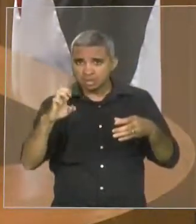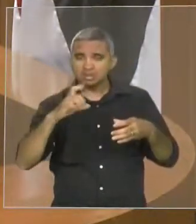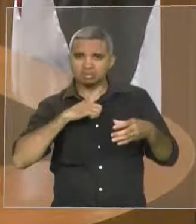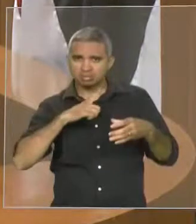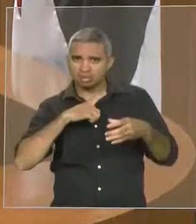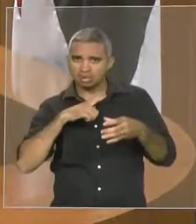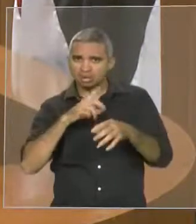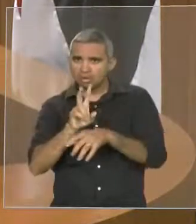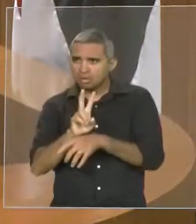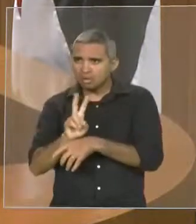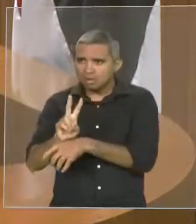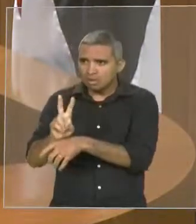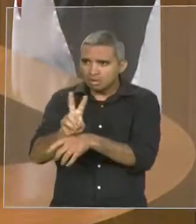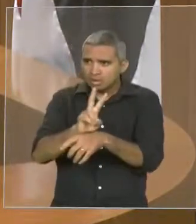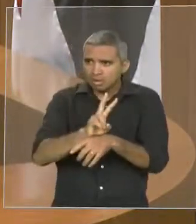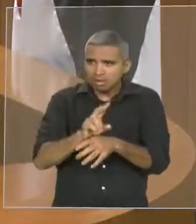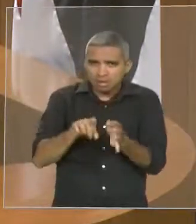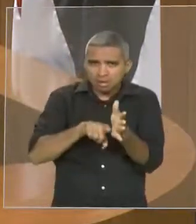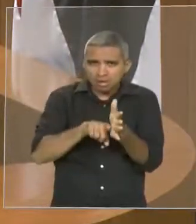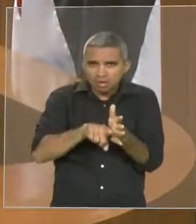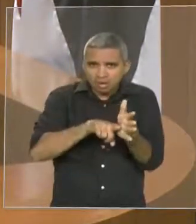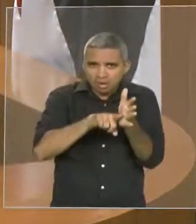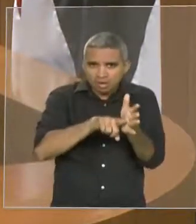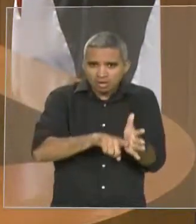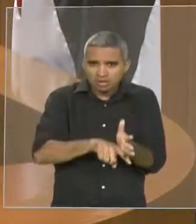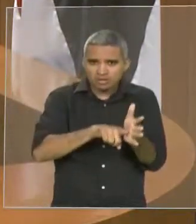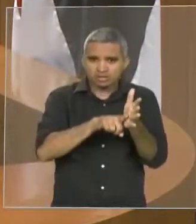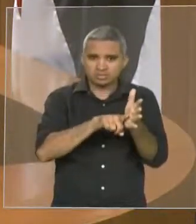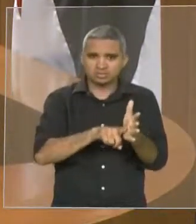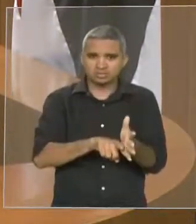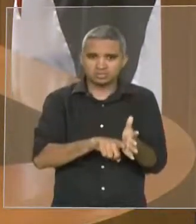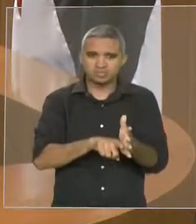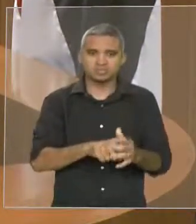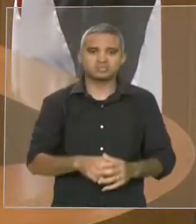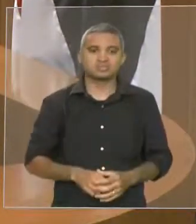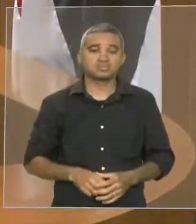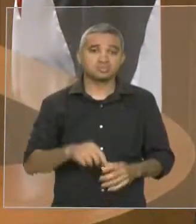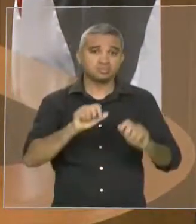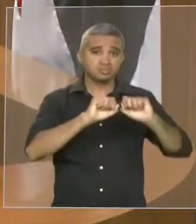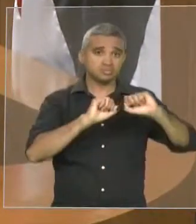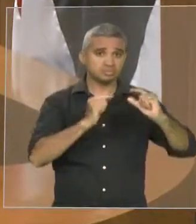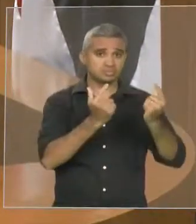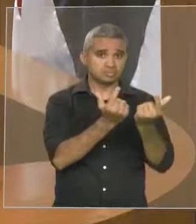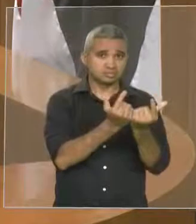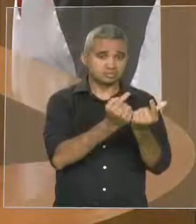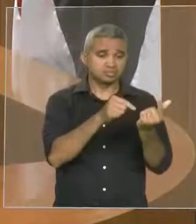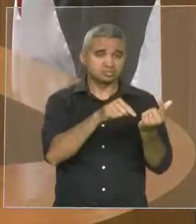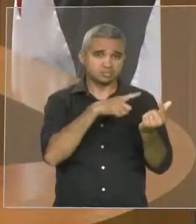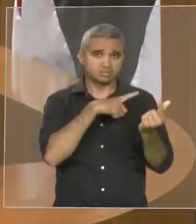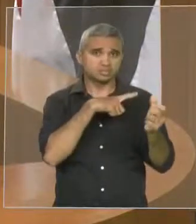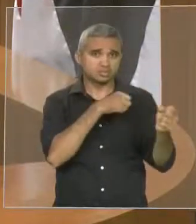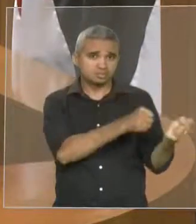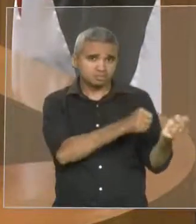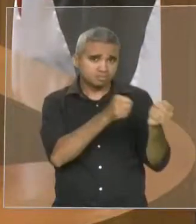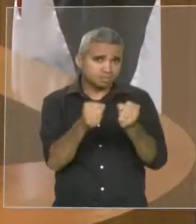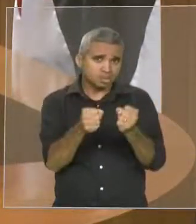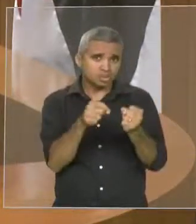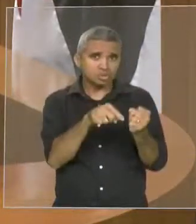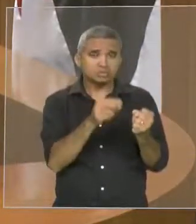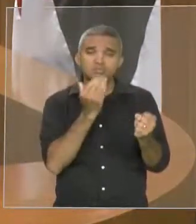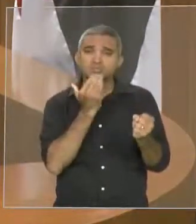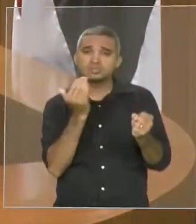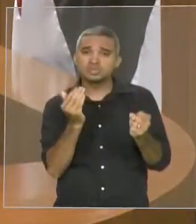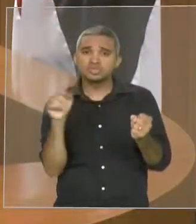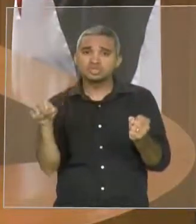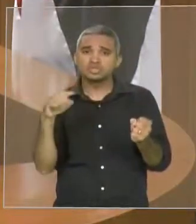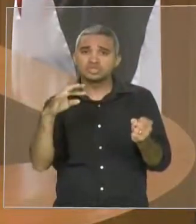inspeções e auditorias. O Parlamento, a Assembleia, tem o poder de requisitar